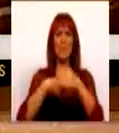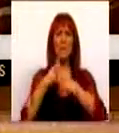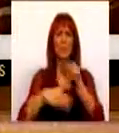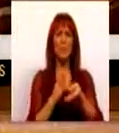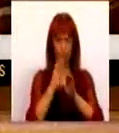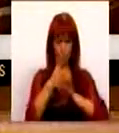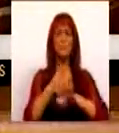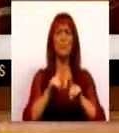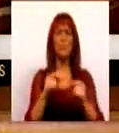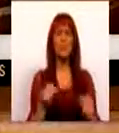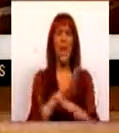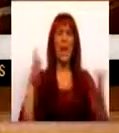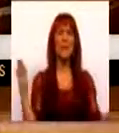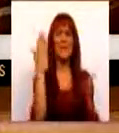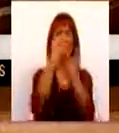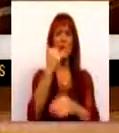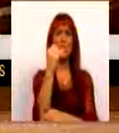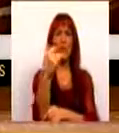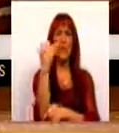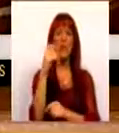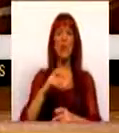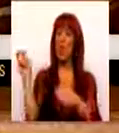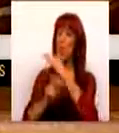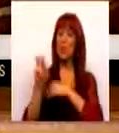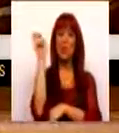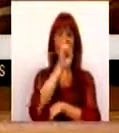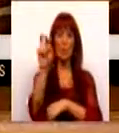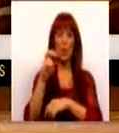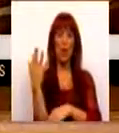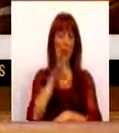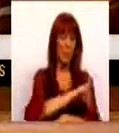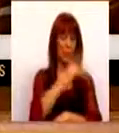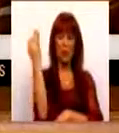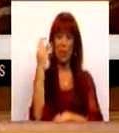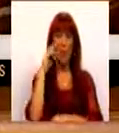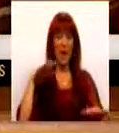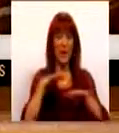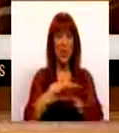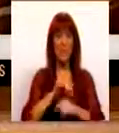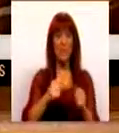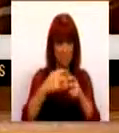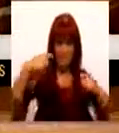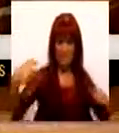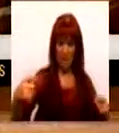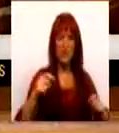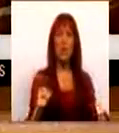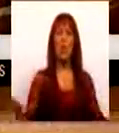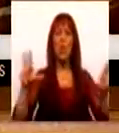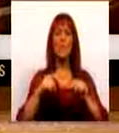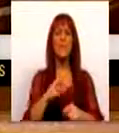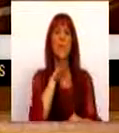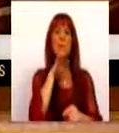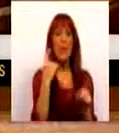a desenvolver-se até 2020. Os metropolitanos de Lisboa e do Porto verão as suas redes expandidas e será renovado o